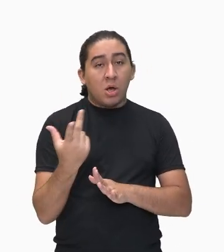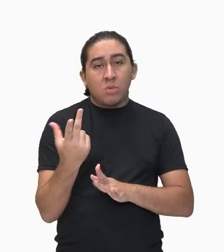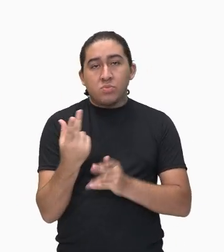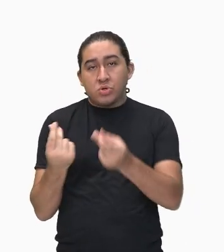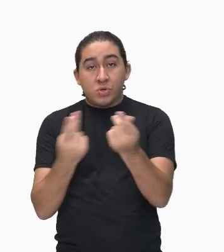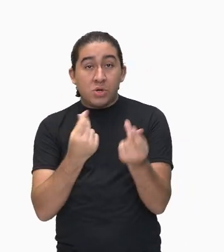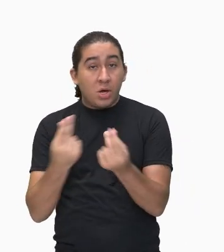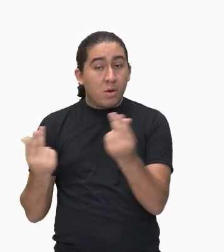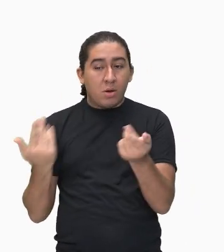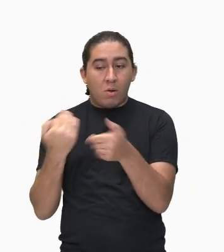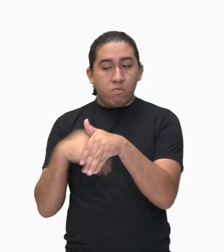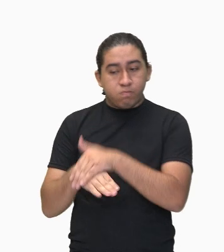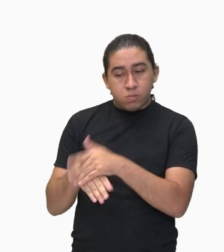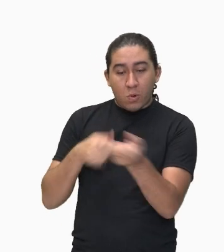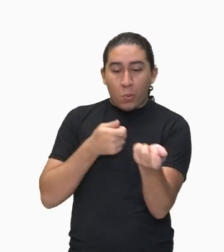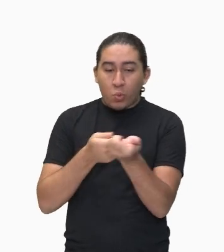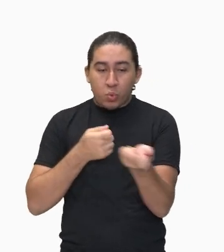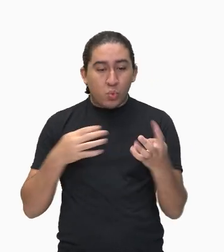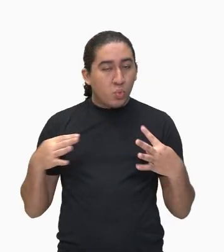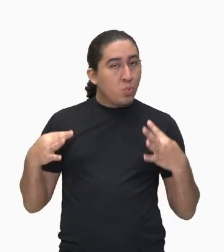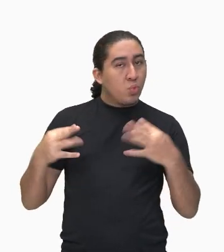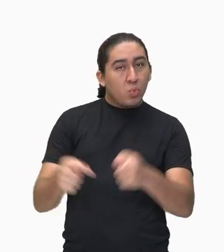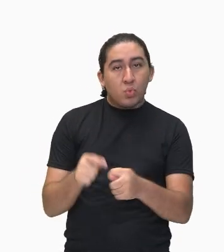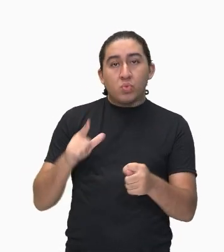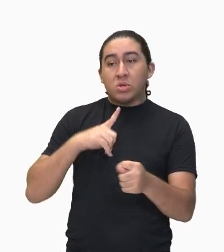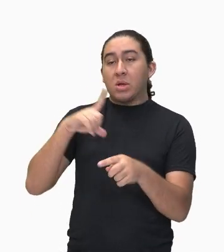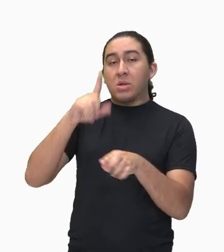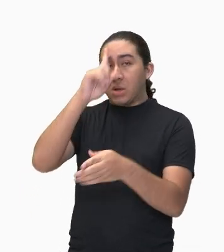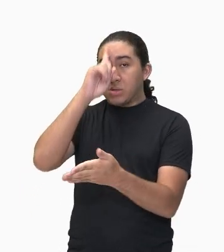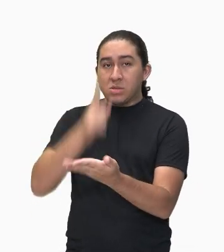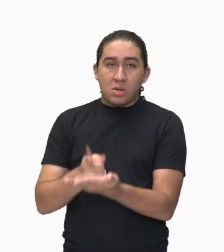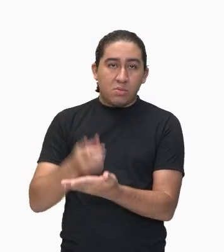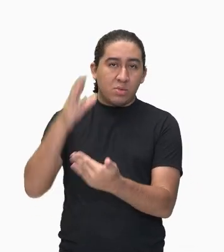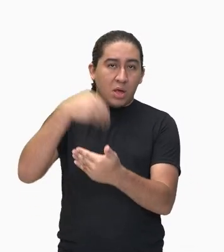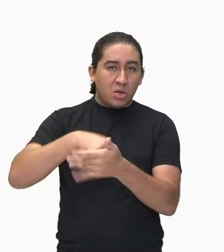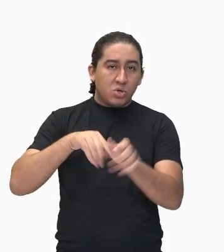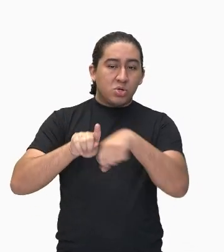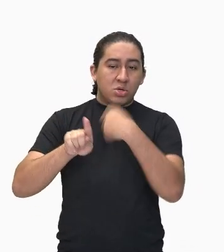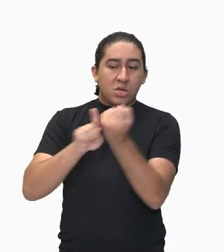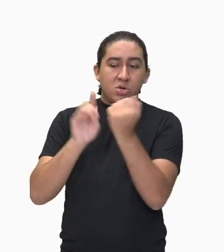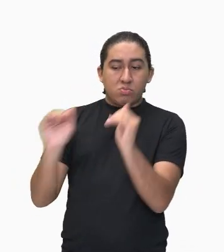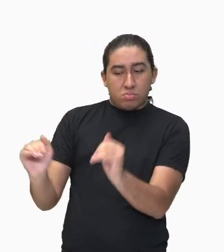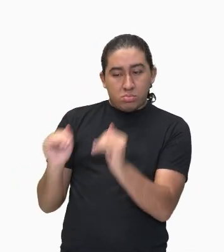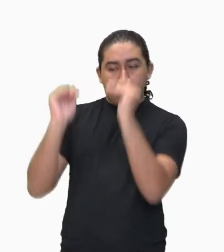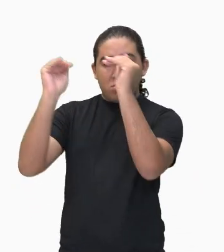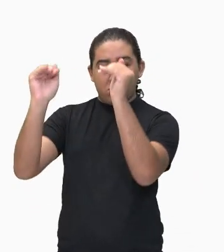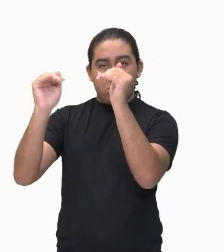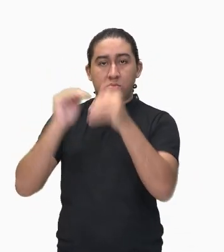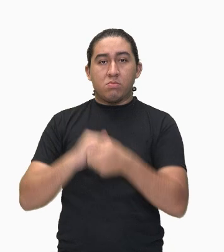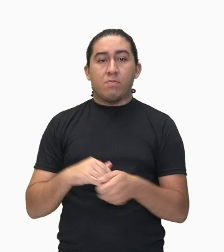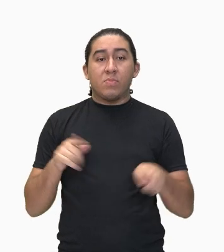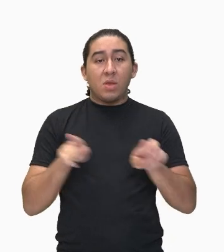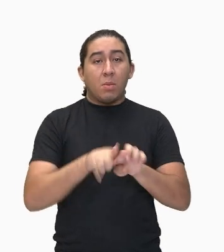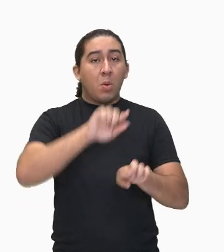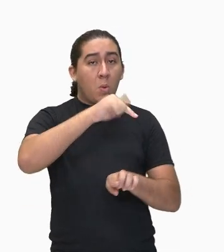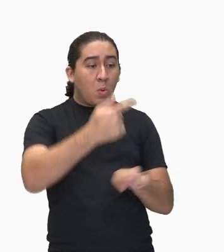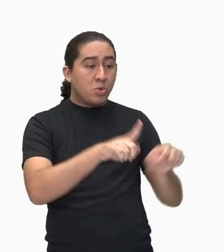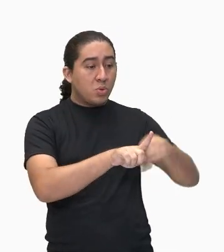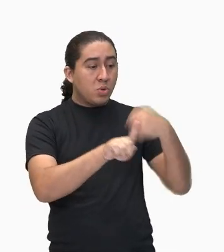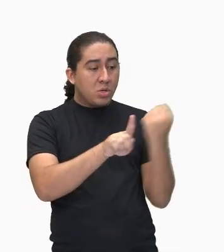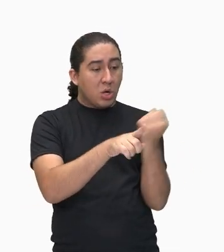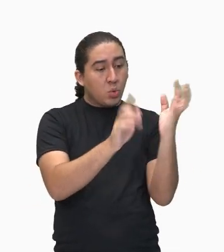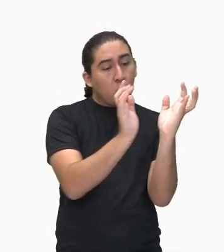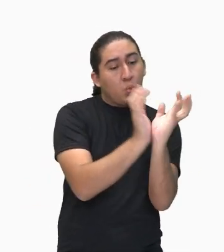poder de compra, o poder de decisão dentro da sociedade, e as outras classes